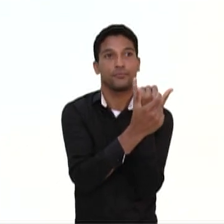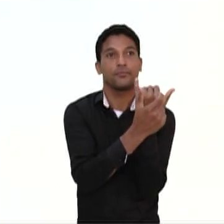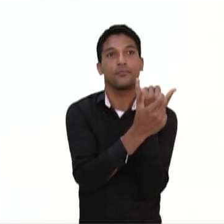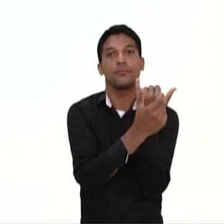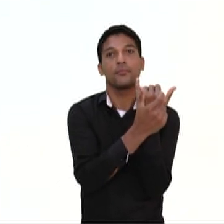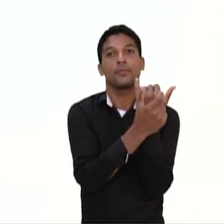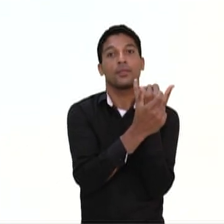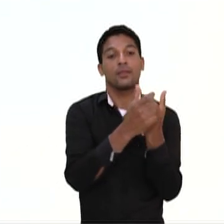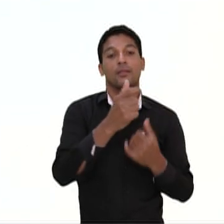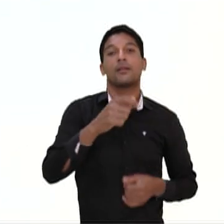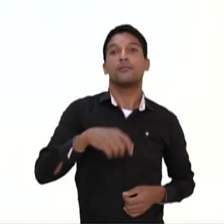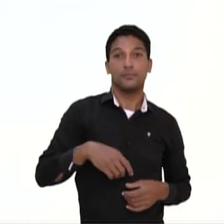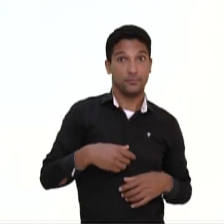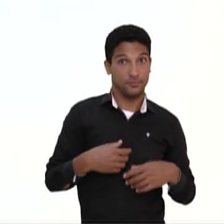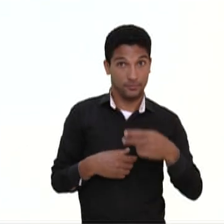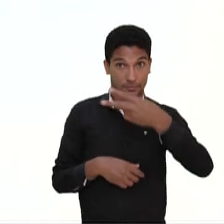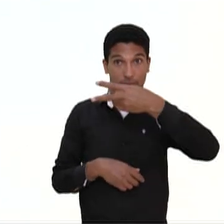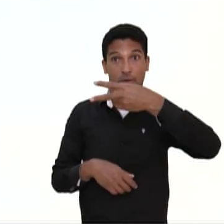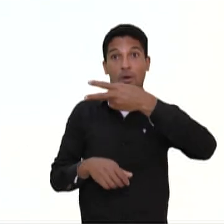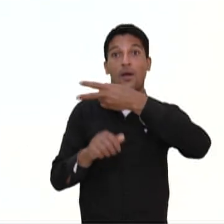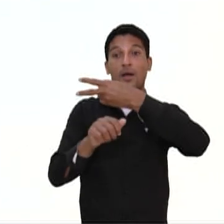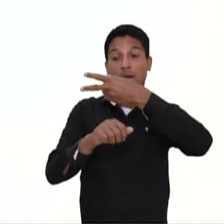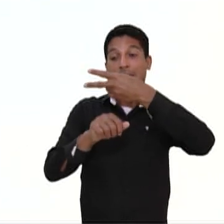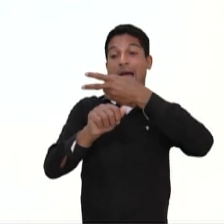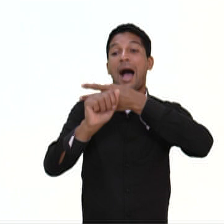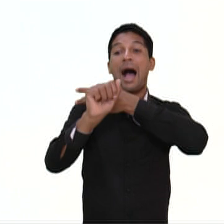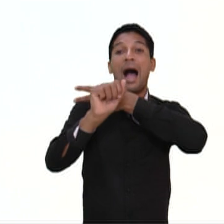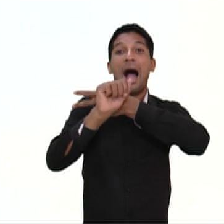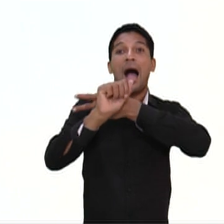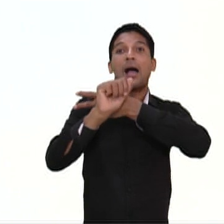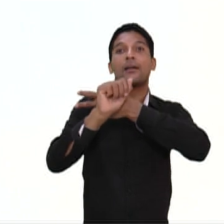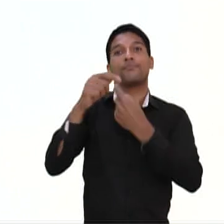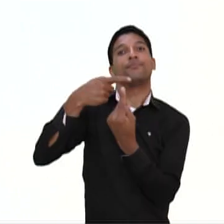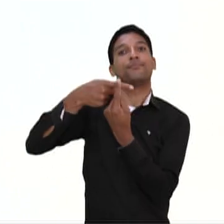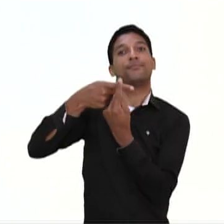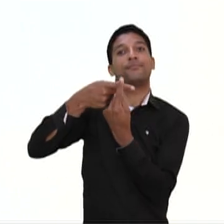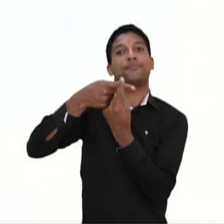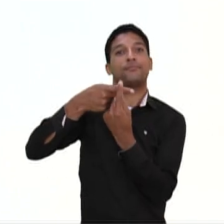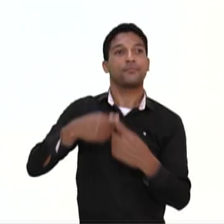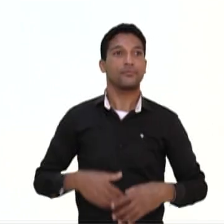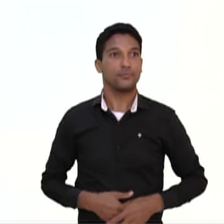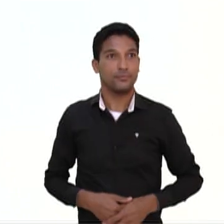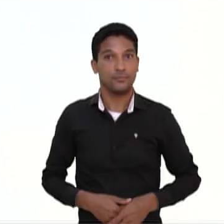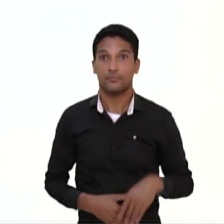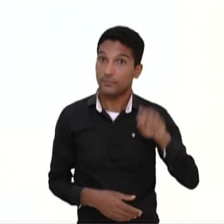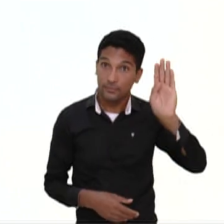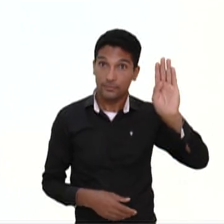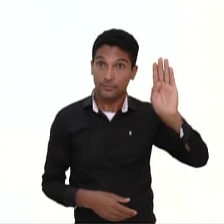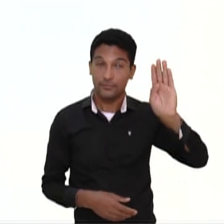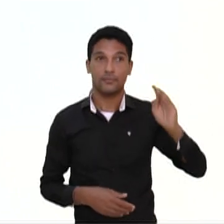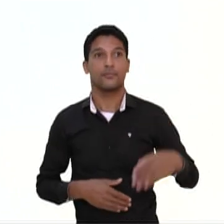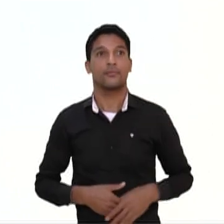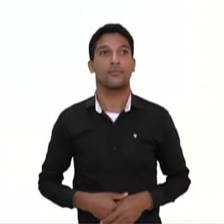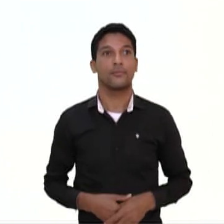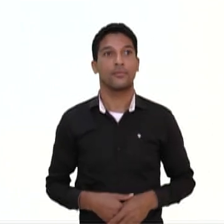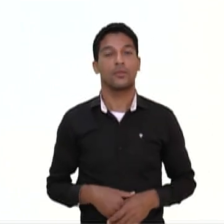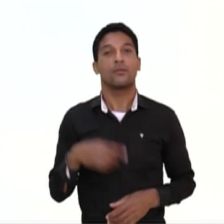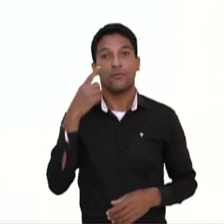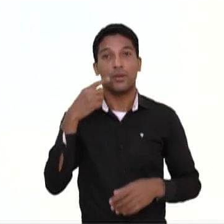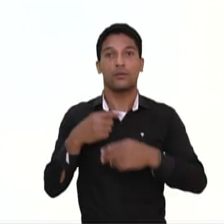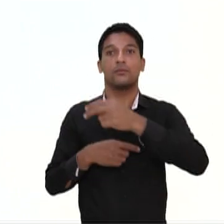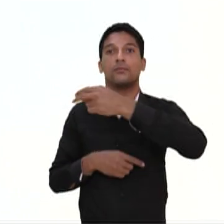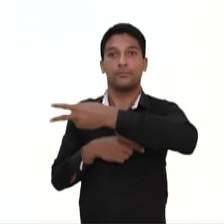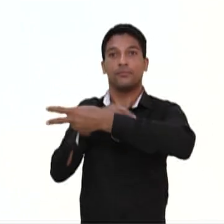número positivo. Vejamos a B. O gráfico da função y igual a menos 3x ao